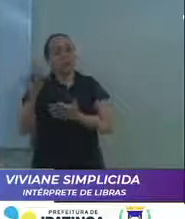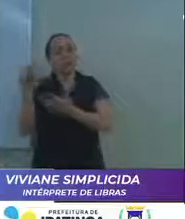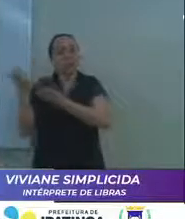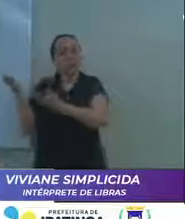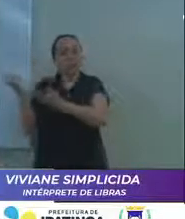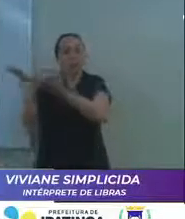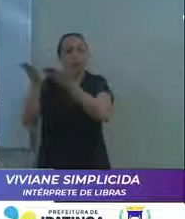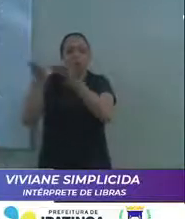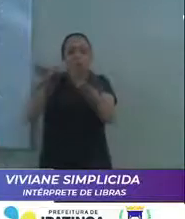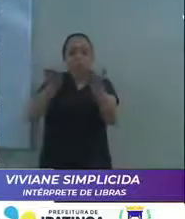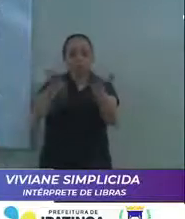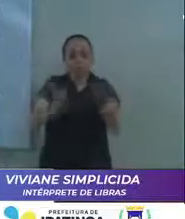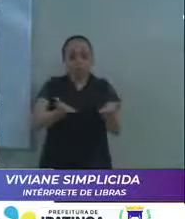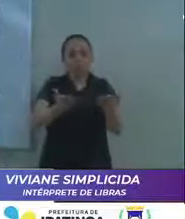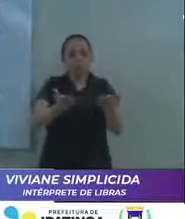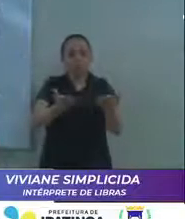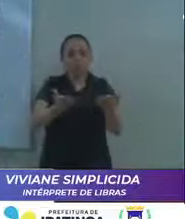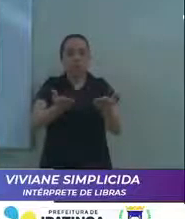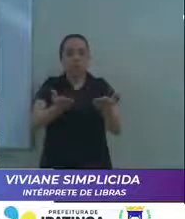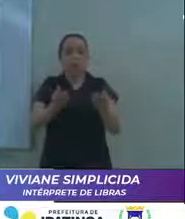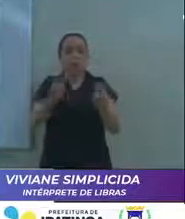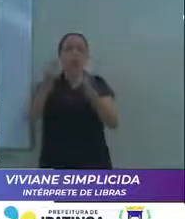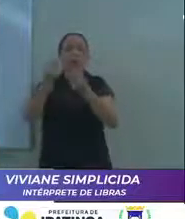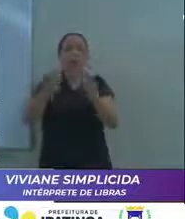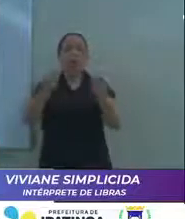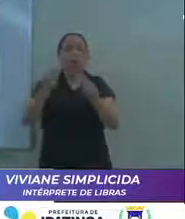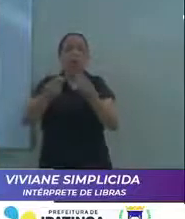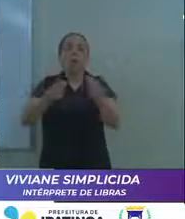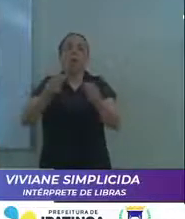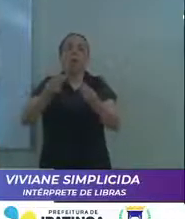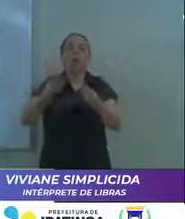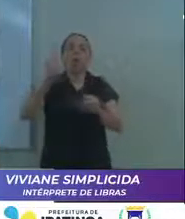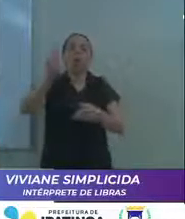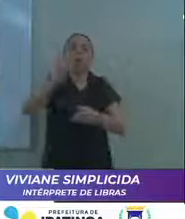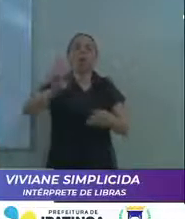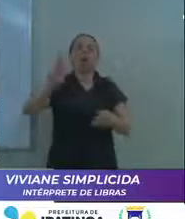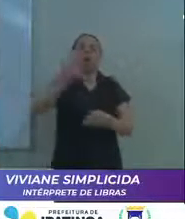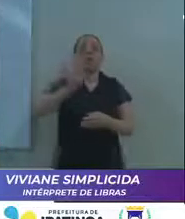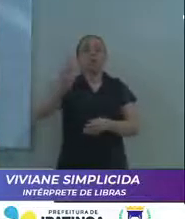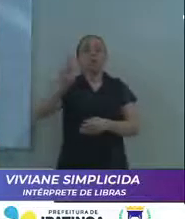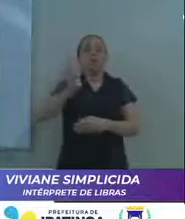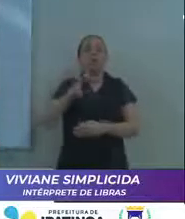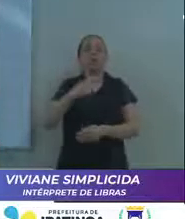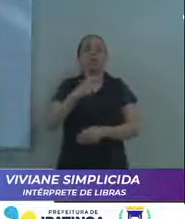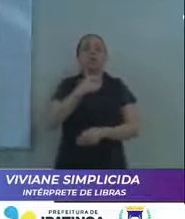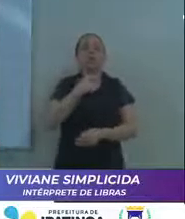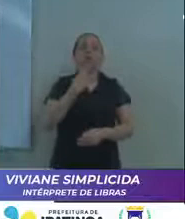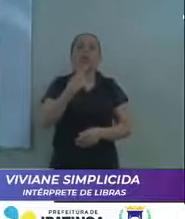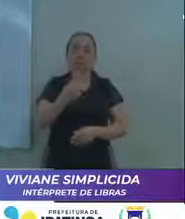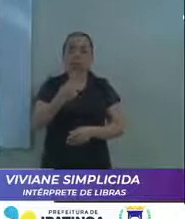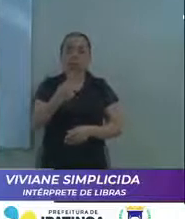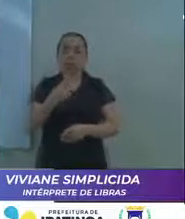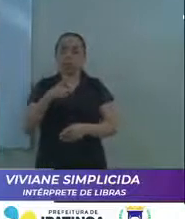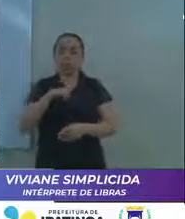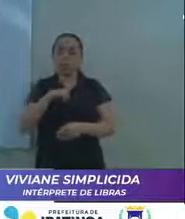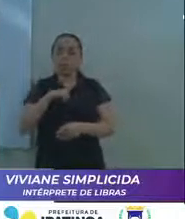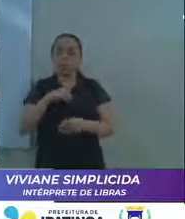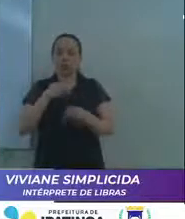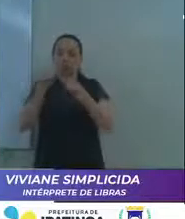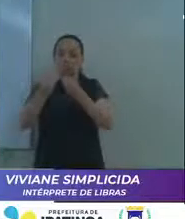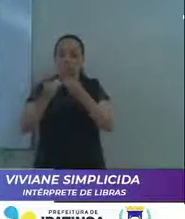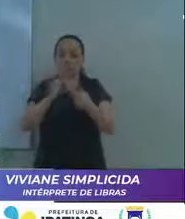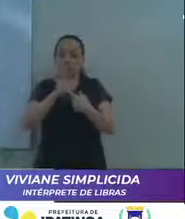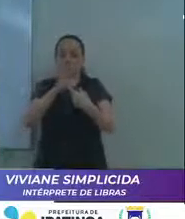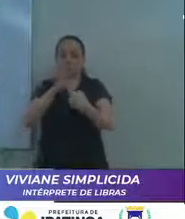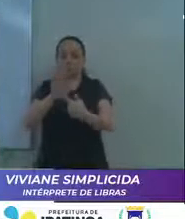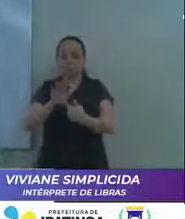gente informações de como a gente utilizar a voz. E eu vou tirar um pouquinho de como utilizar a